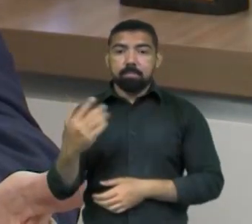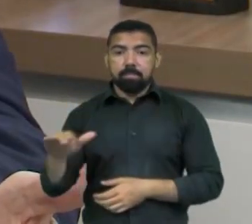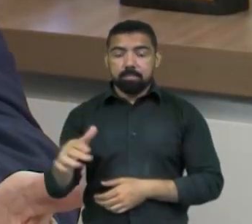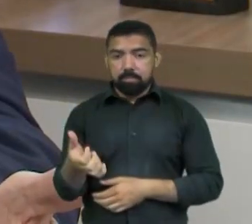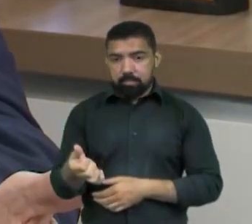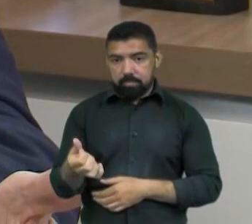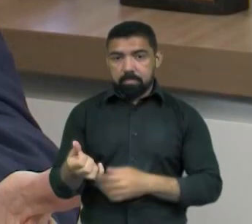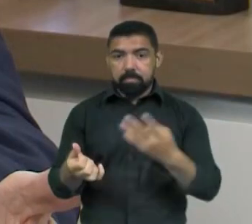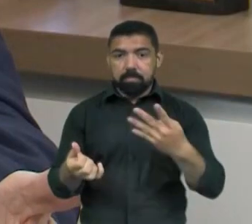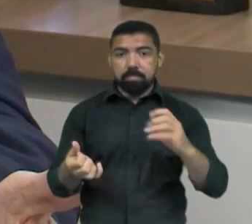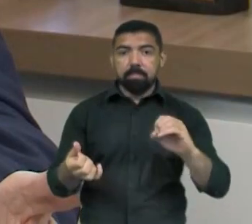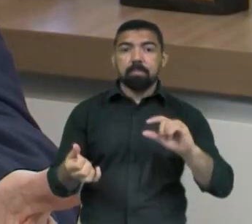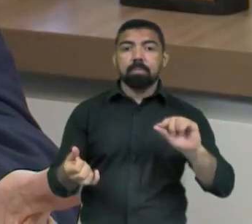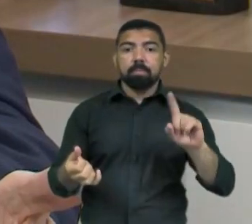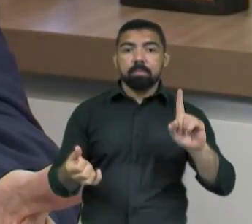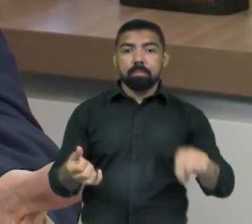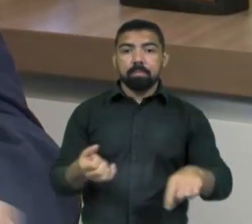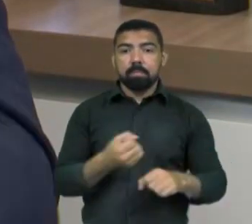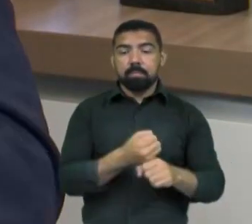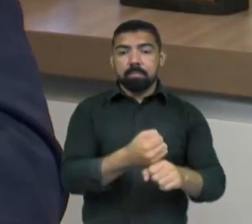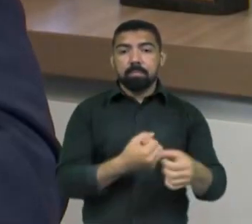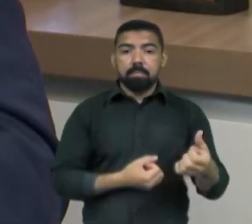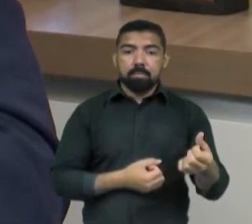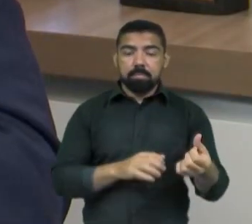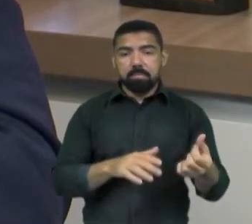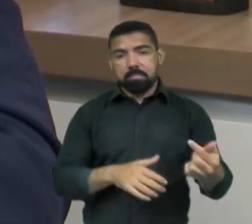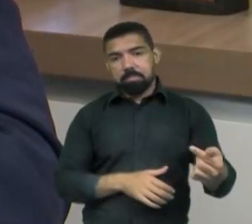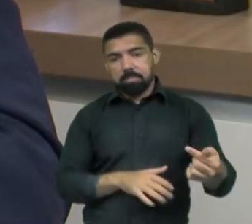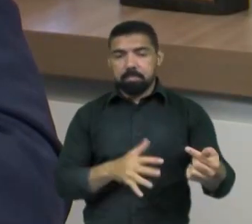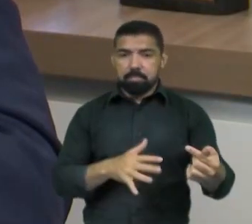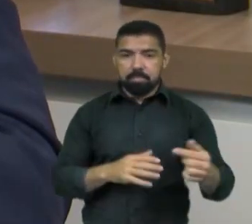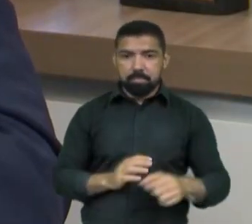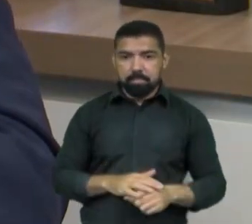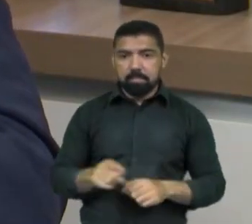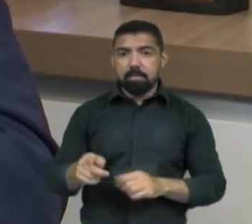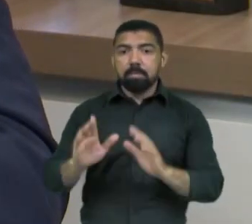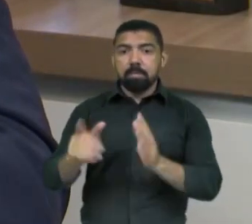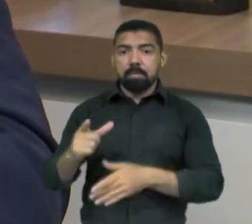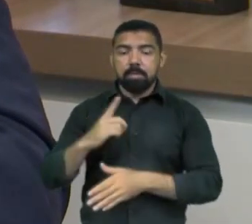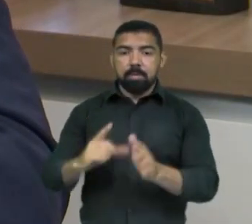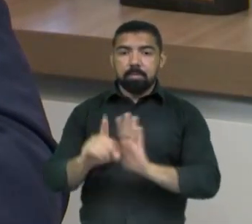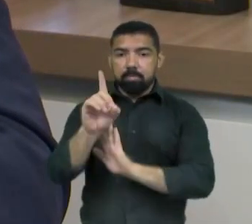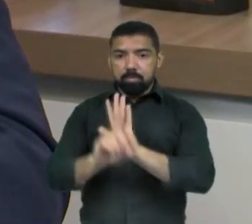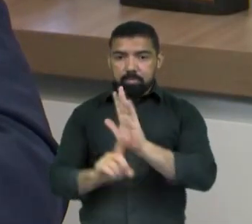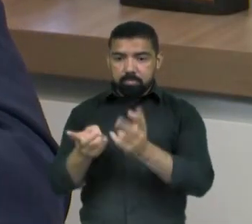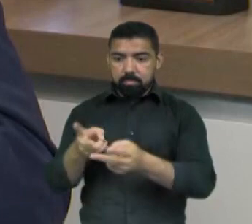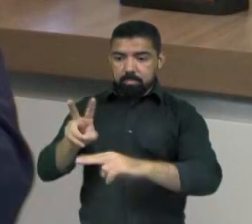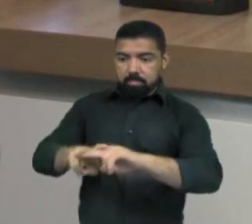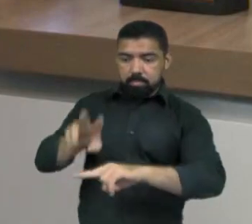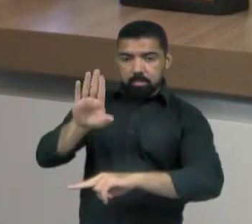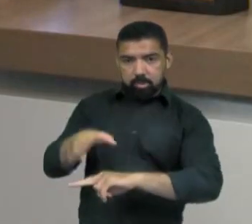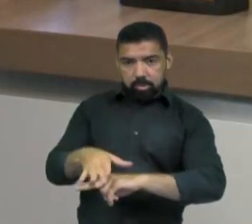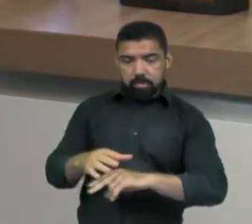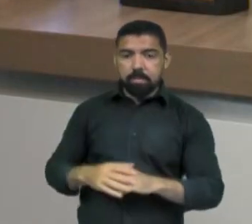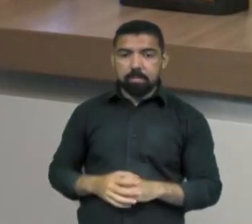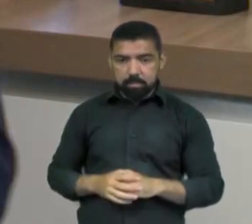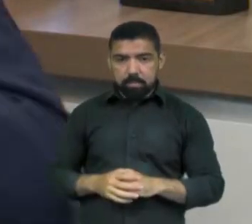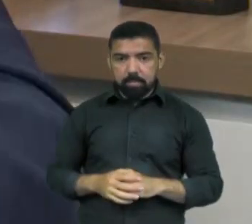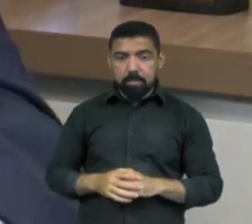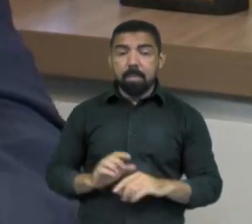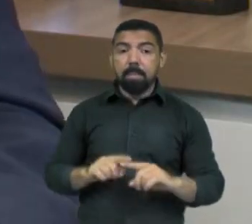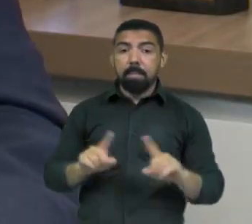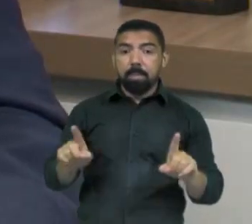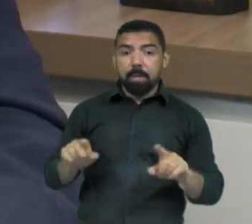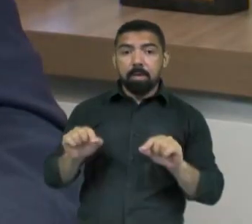quê? 6 anos e pouco, 7 anos e pouco. Ela já teve direito à prisão semiaberta e terminou